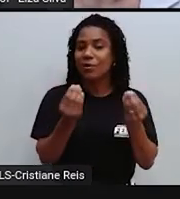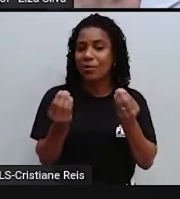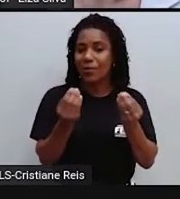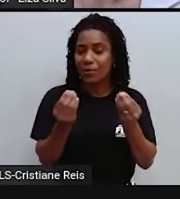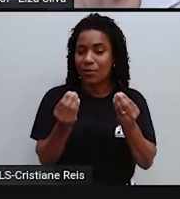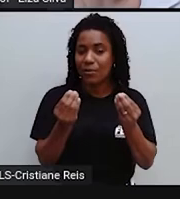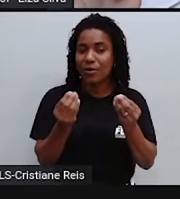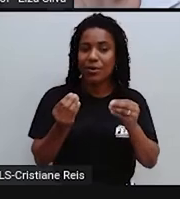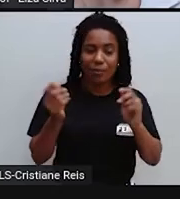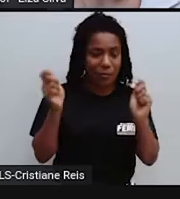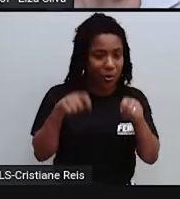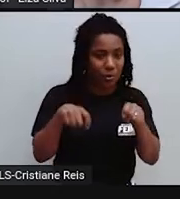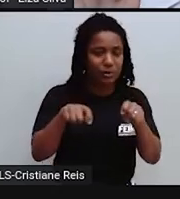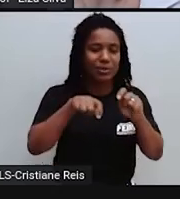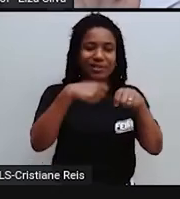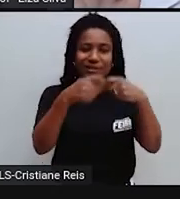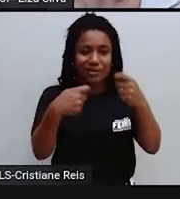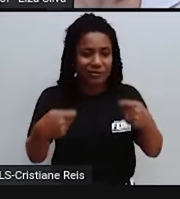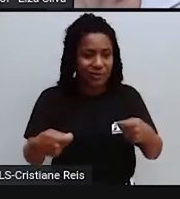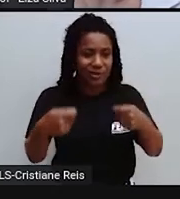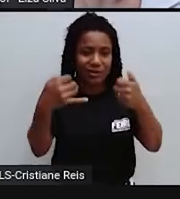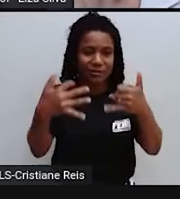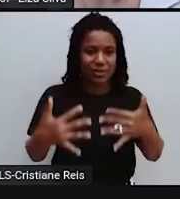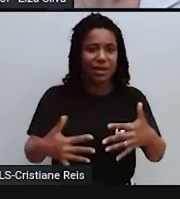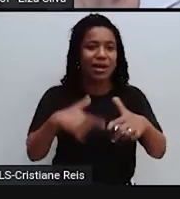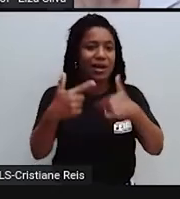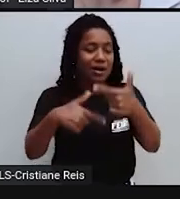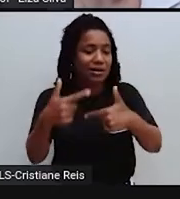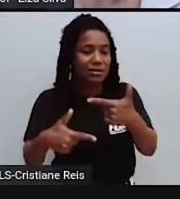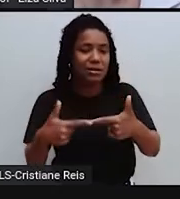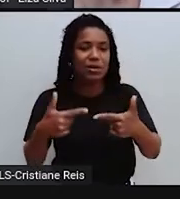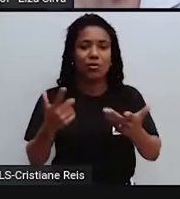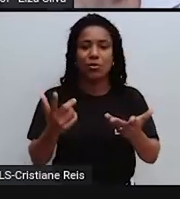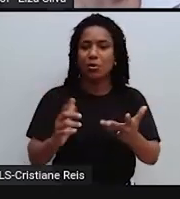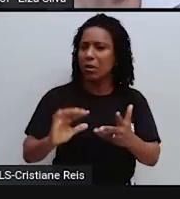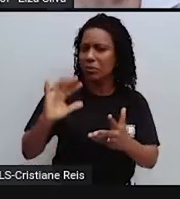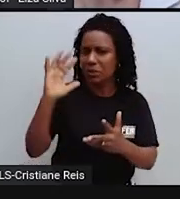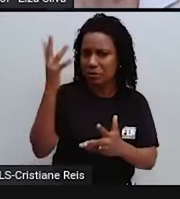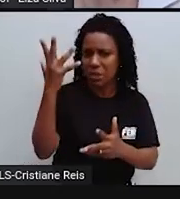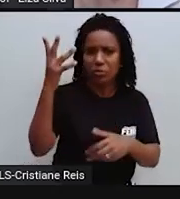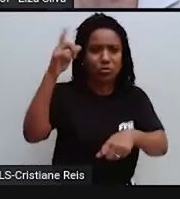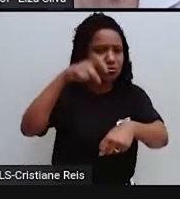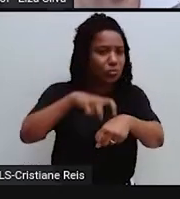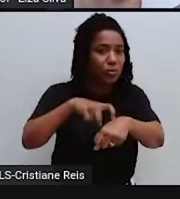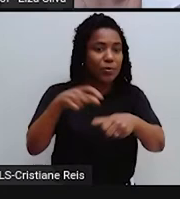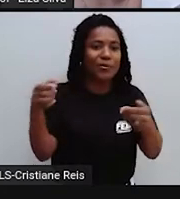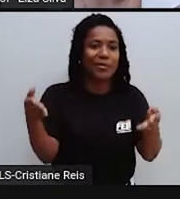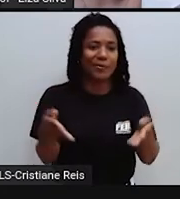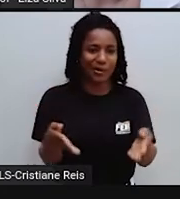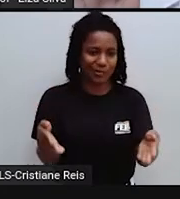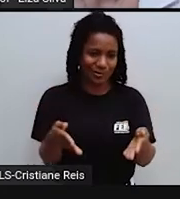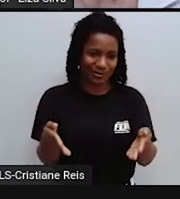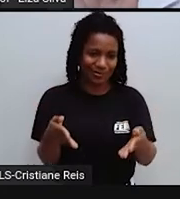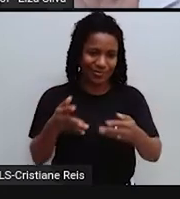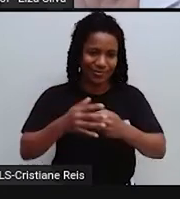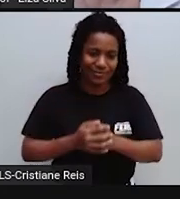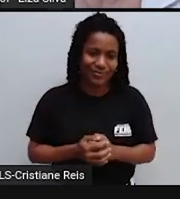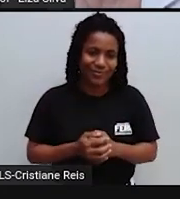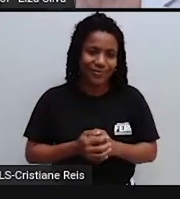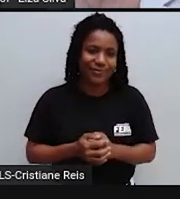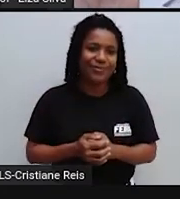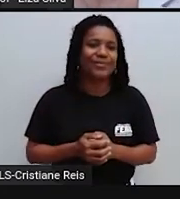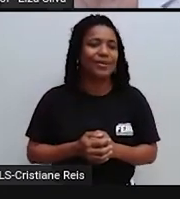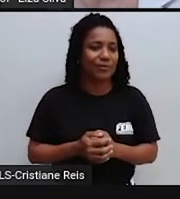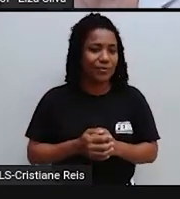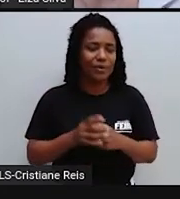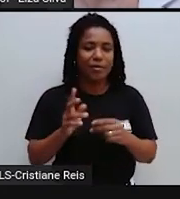para descrever ações e eventos que estão acontecendo no presente, agora, no mesmo